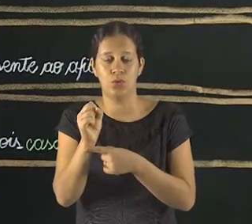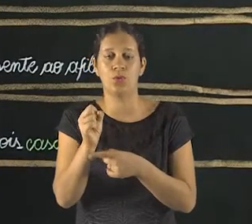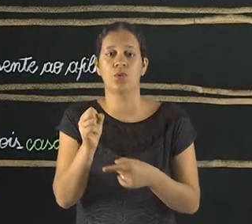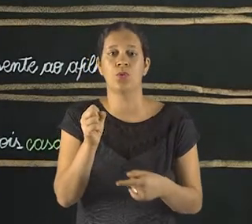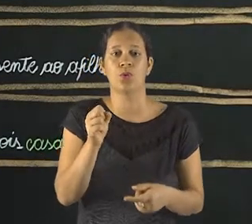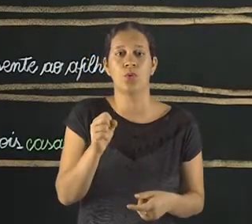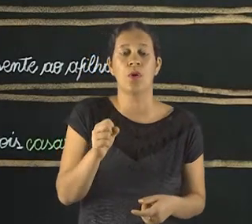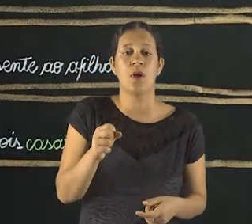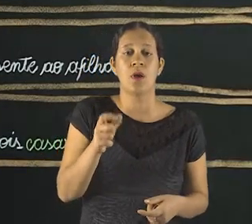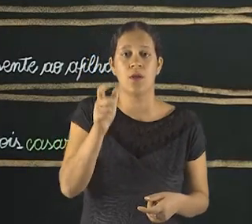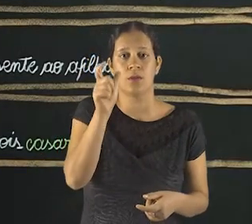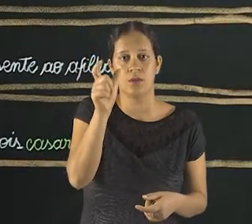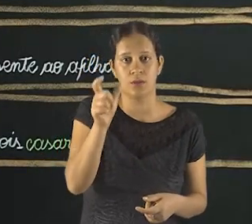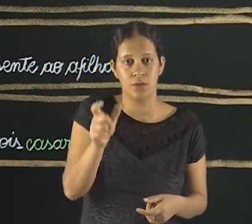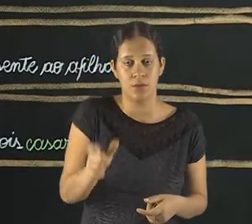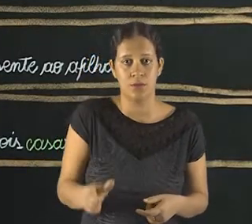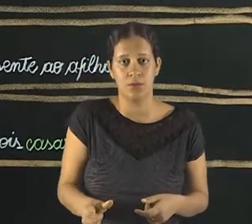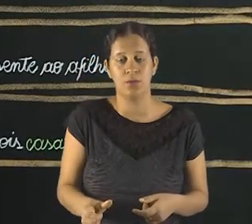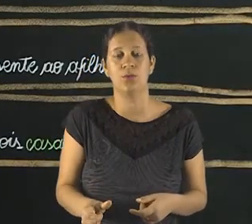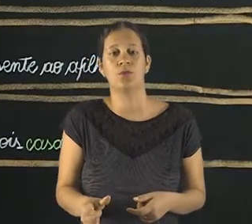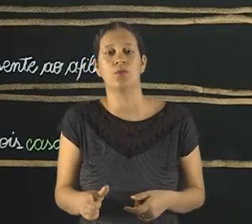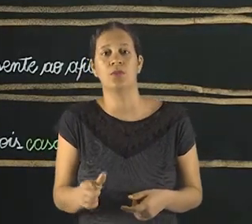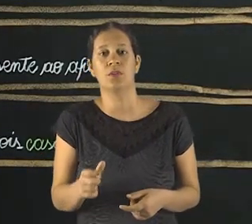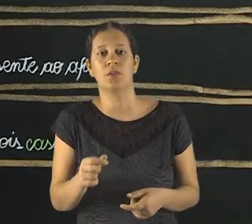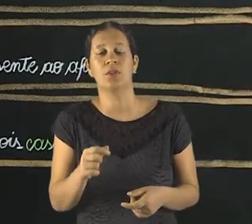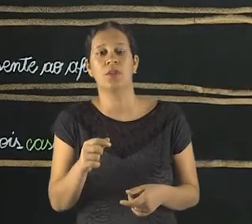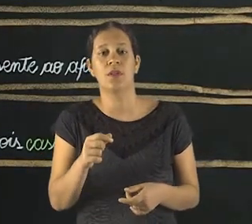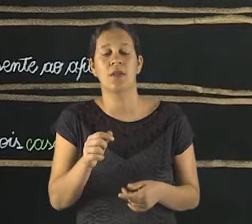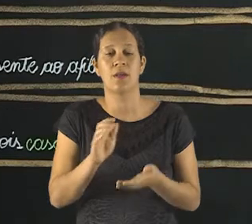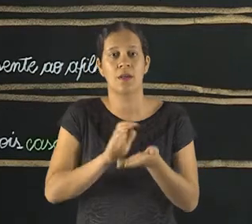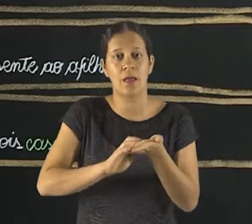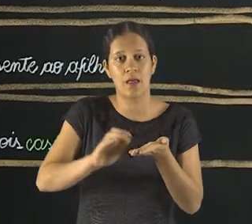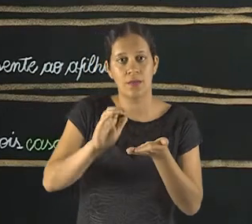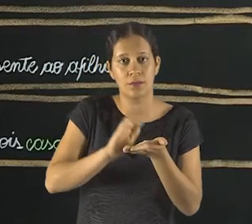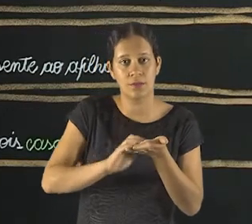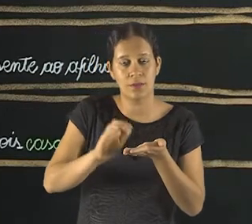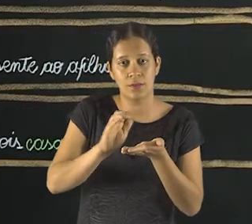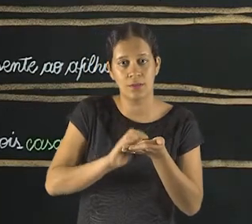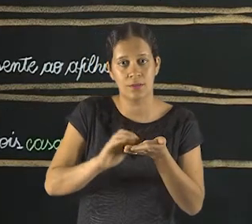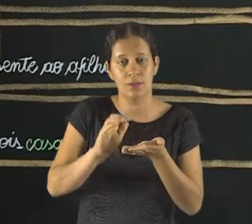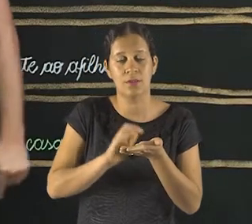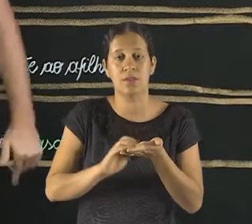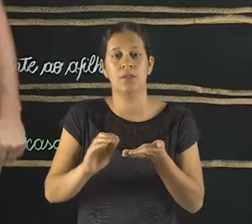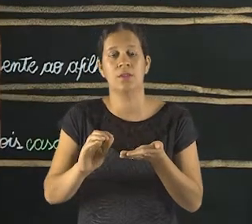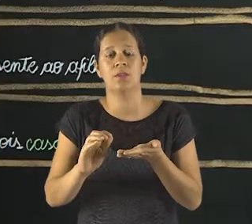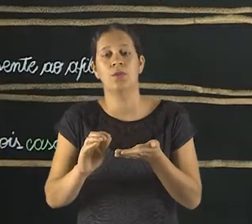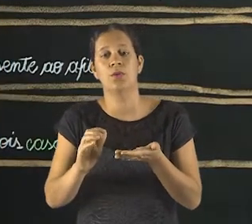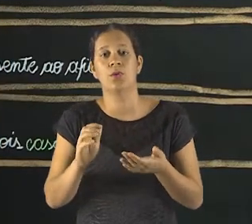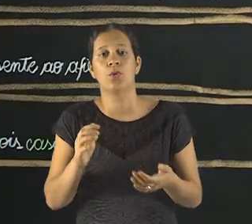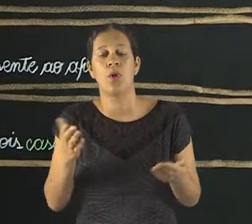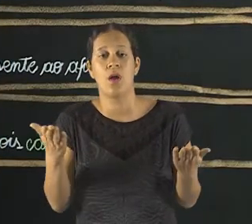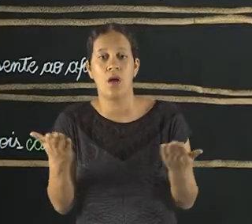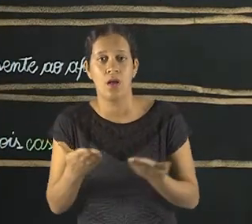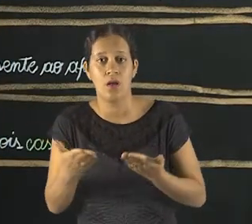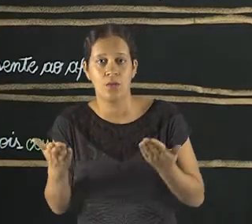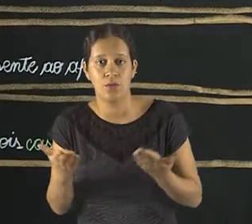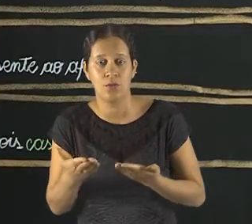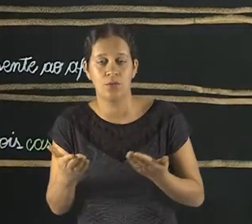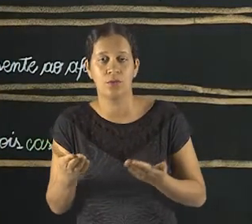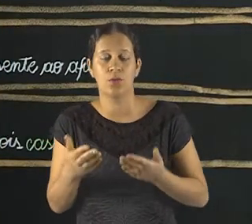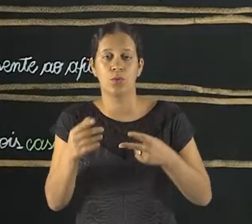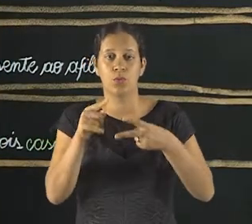aqui o sujeito, os inscritos, o predicado que começa em entregaram os documentos à secretária e,